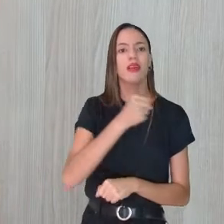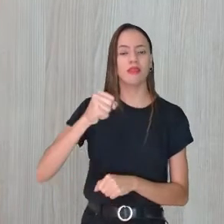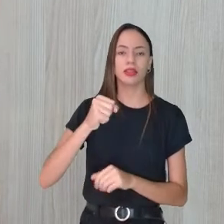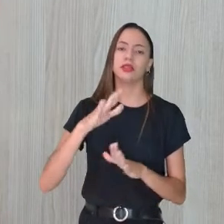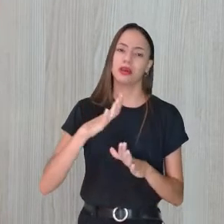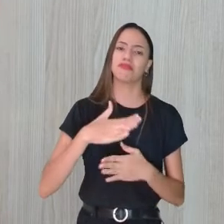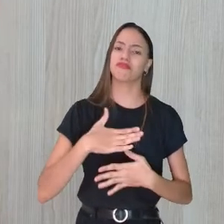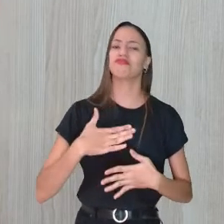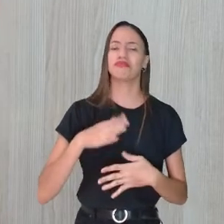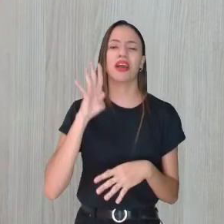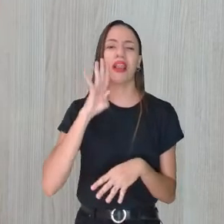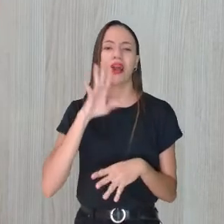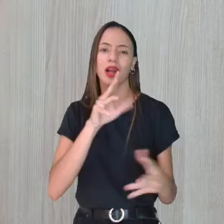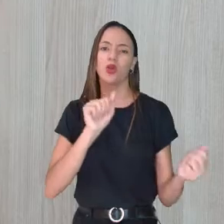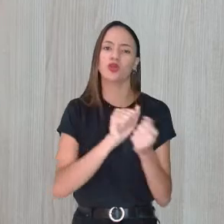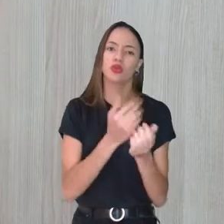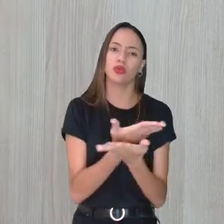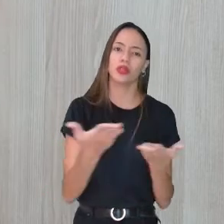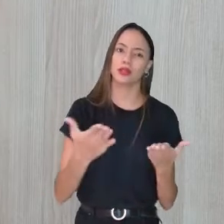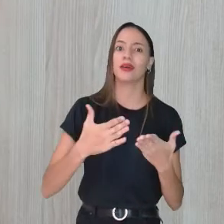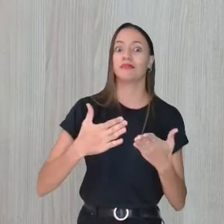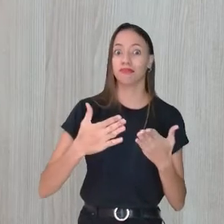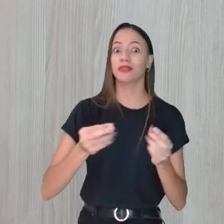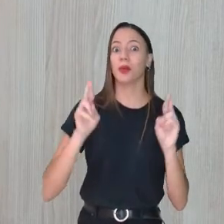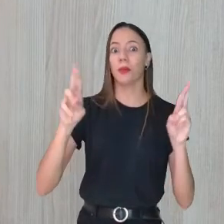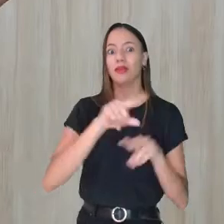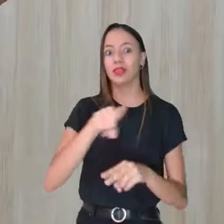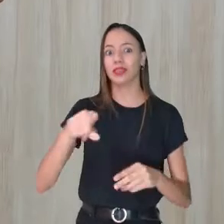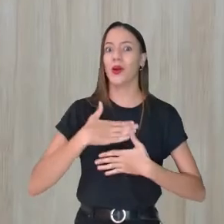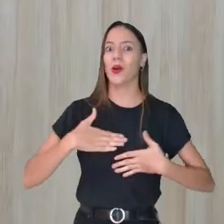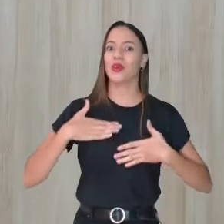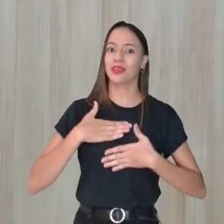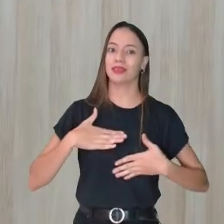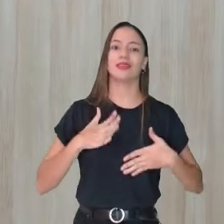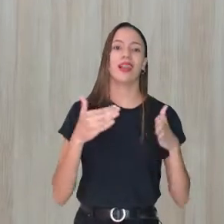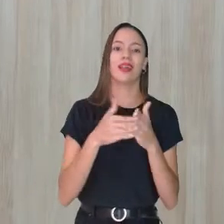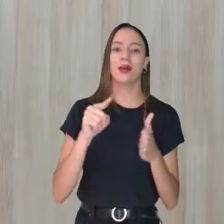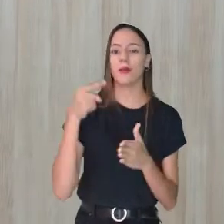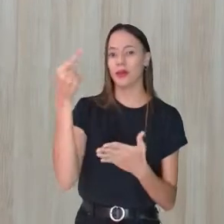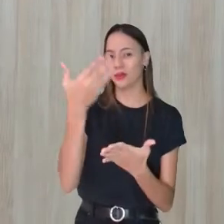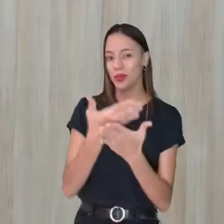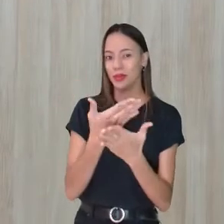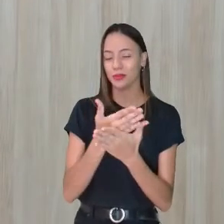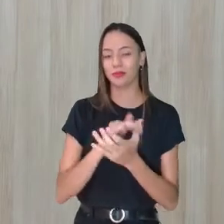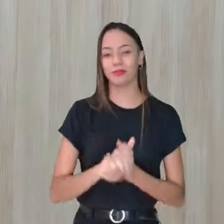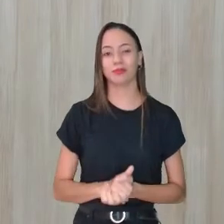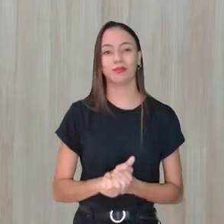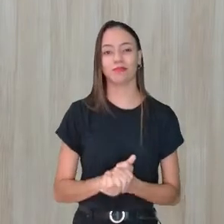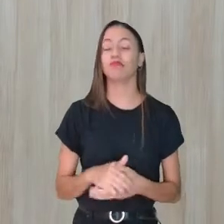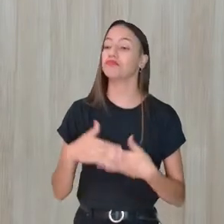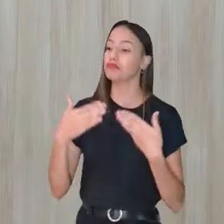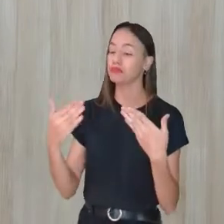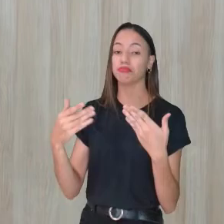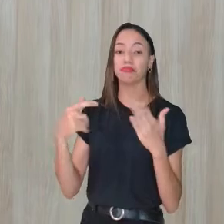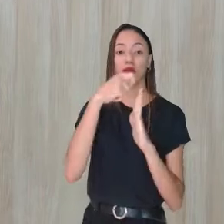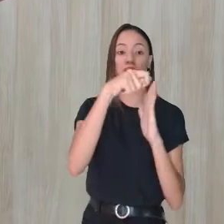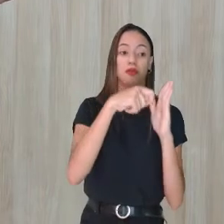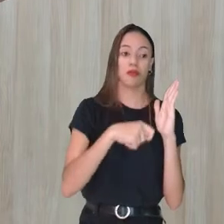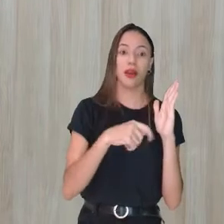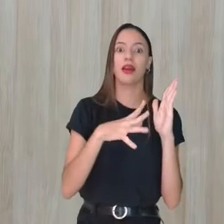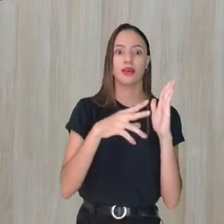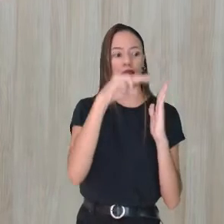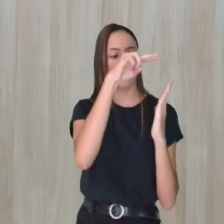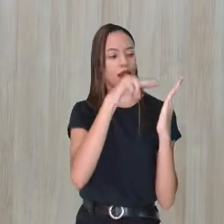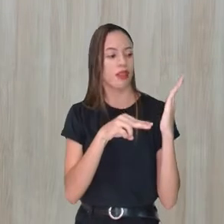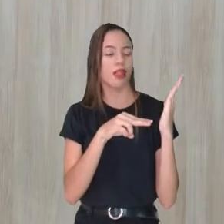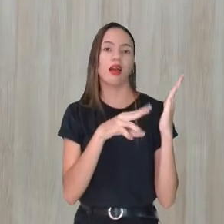com vocês. Eu espero que vocês tenham gostado. Até a próxima aula. Então, pessoal, escrever, ler, nem sempre é acolhido com carinho, não